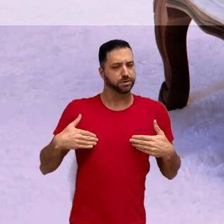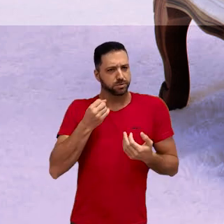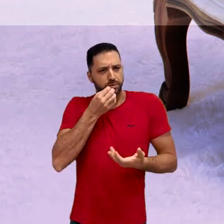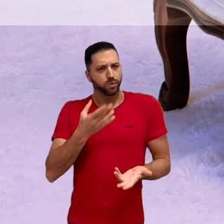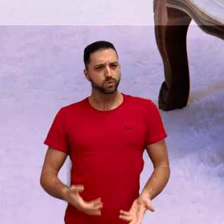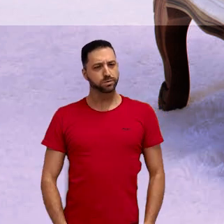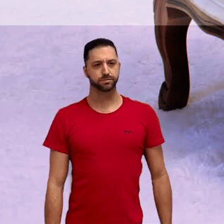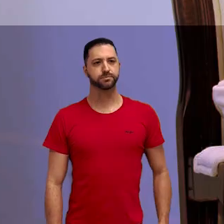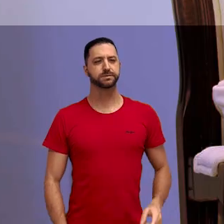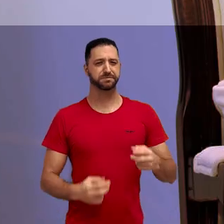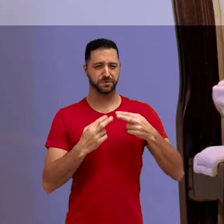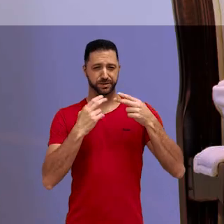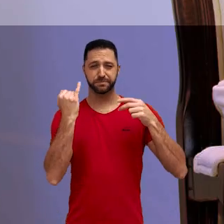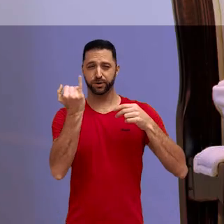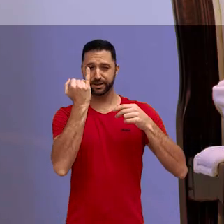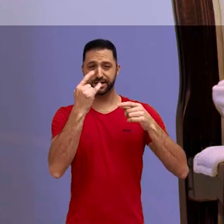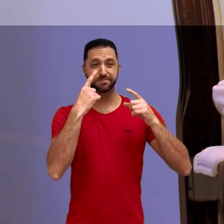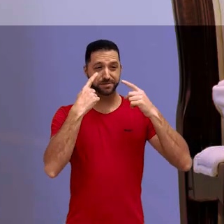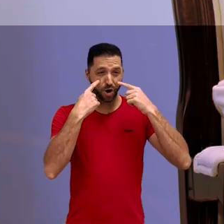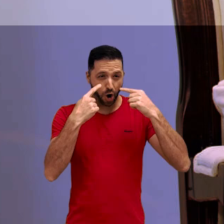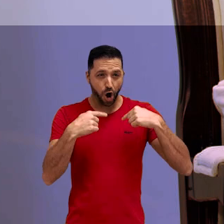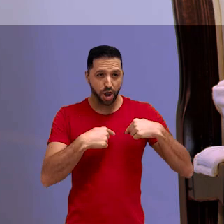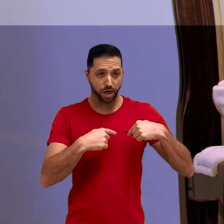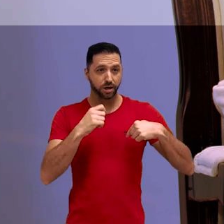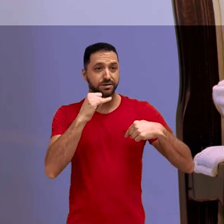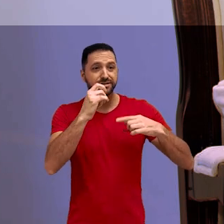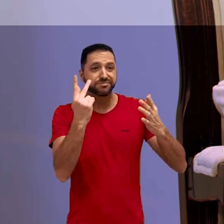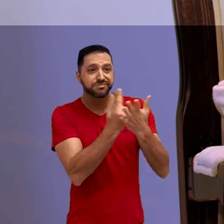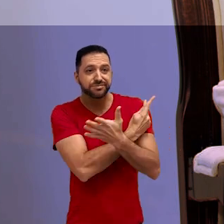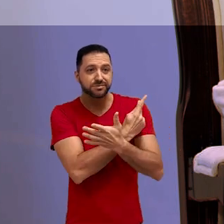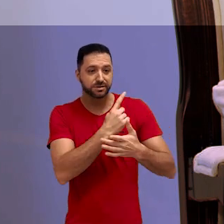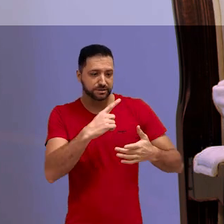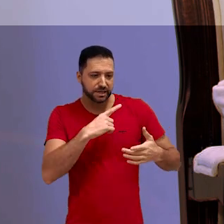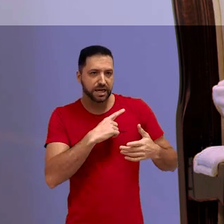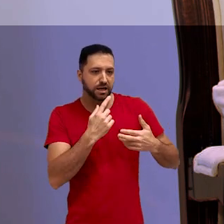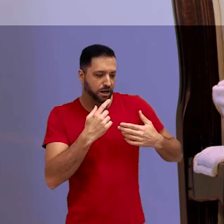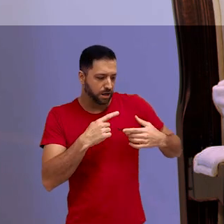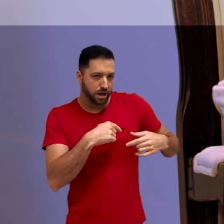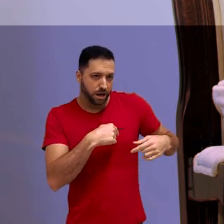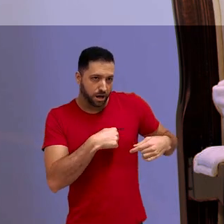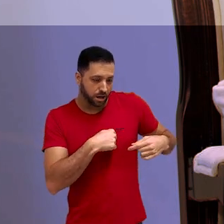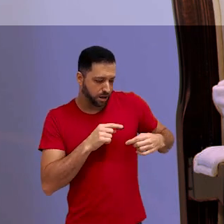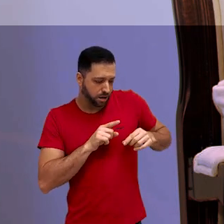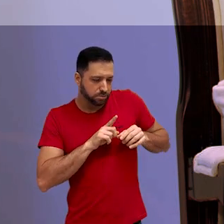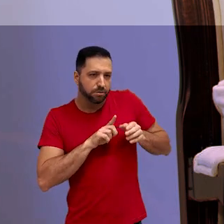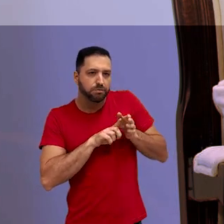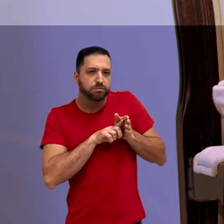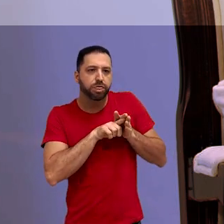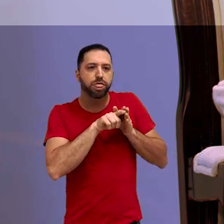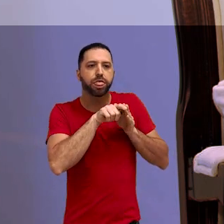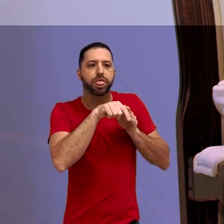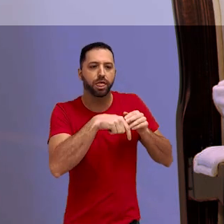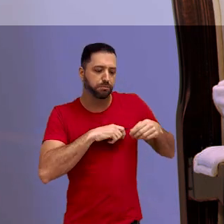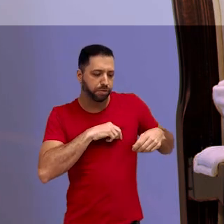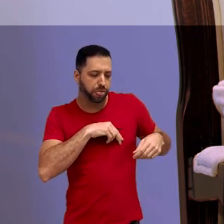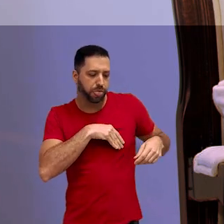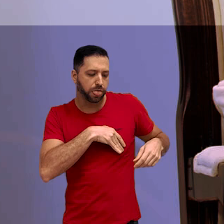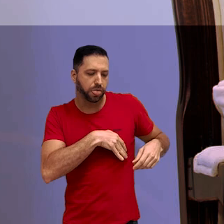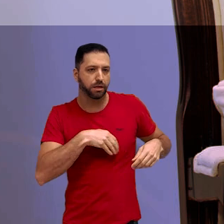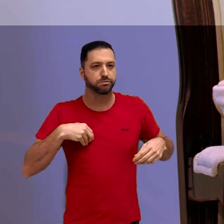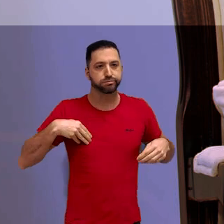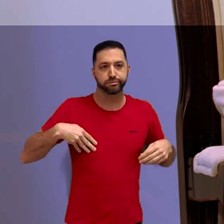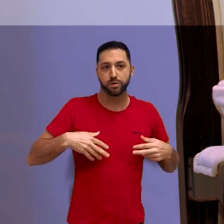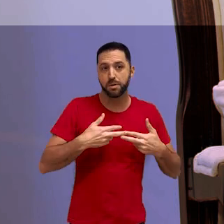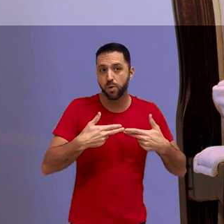muito gostoso, né? Sim, já. E outra coisa importante, Eunice, do autoexame, é observar se não sai nenhuma secreção pelo mamilo.